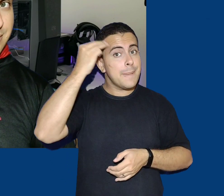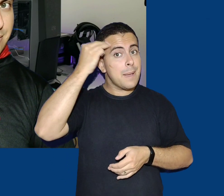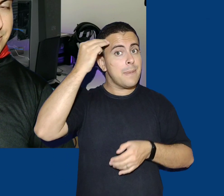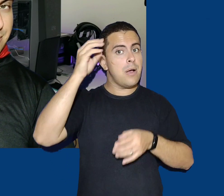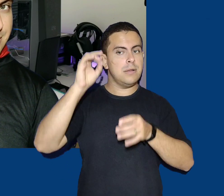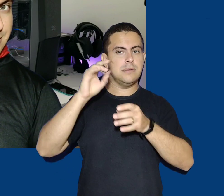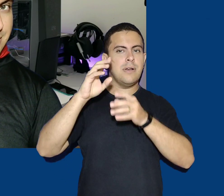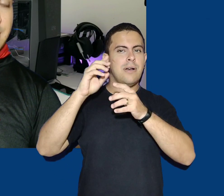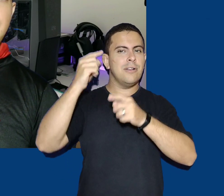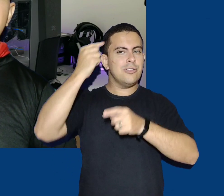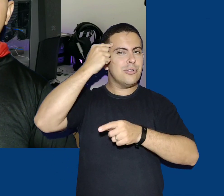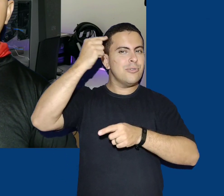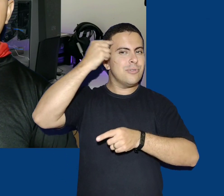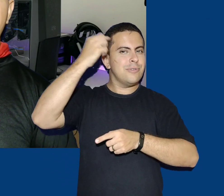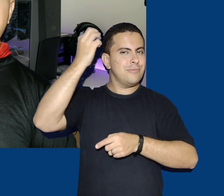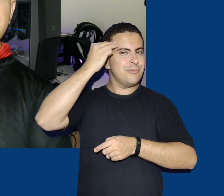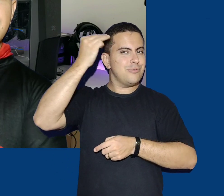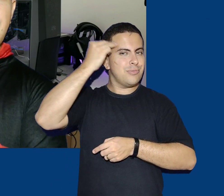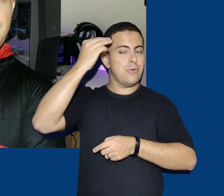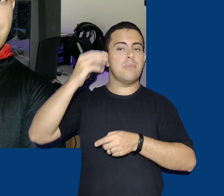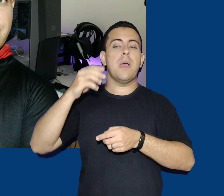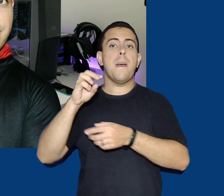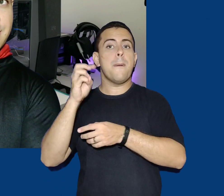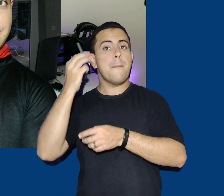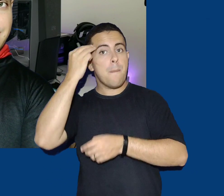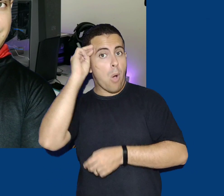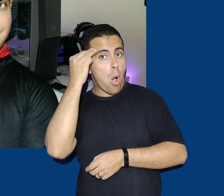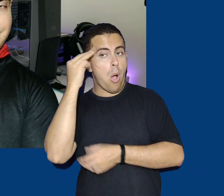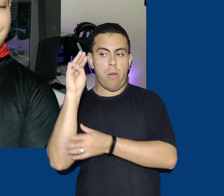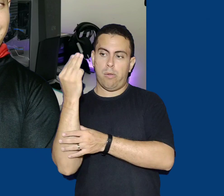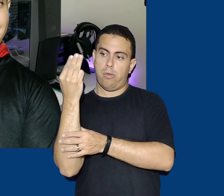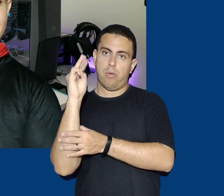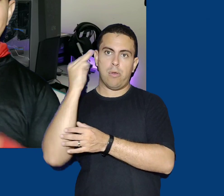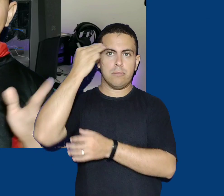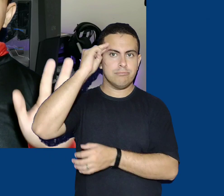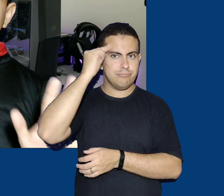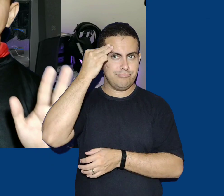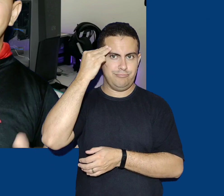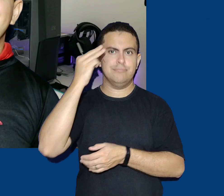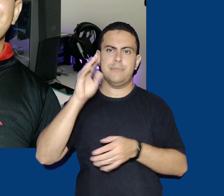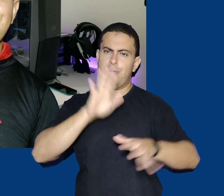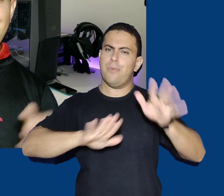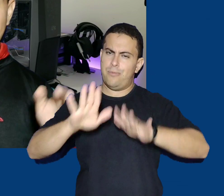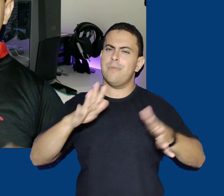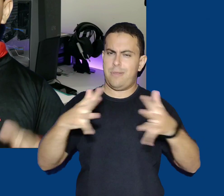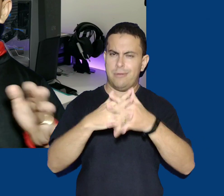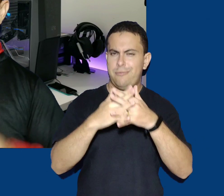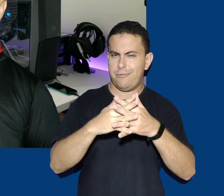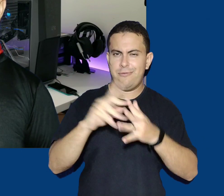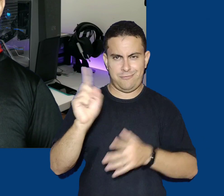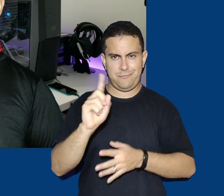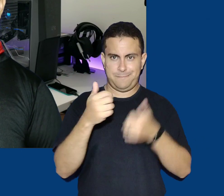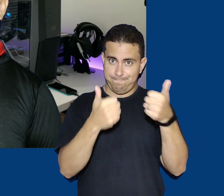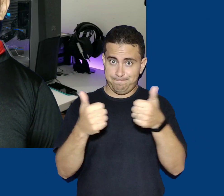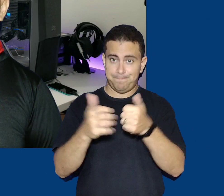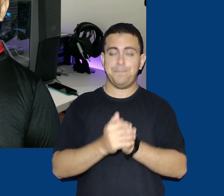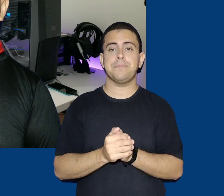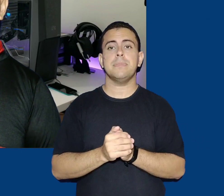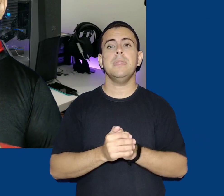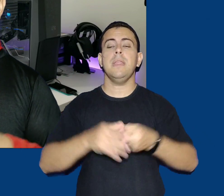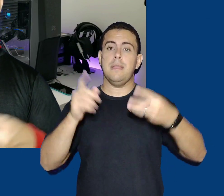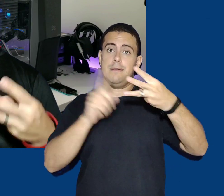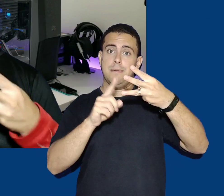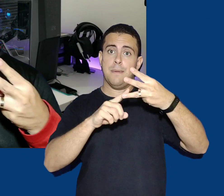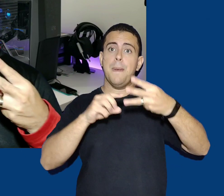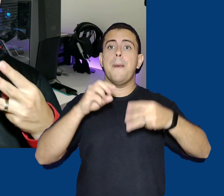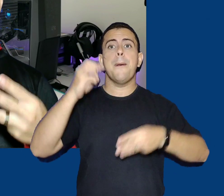só dá os toquezinhos aqui. E mongol, ele gira a mão e faz assim, ó. Então, não confundam, muito cuidado aí.